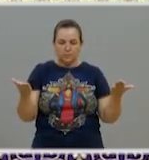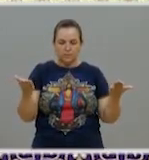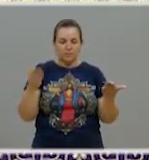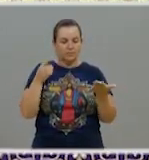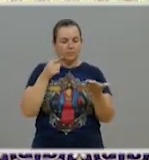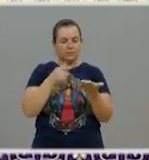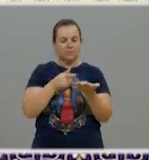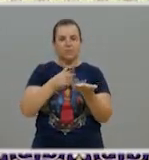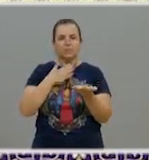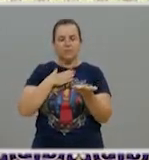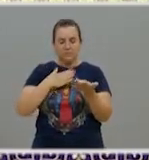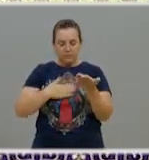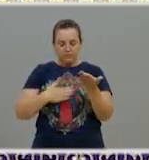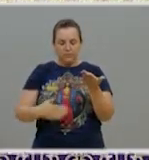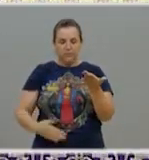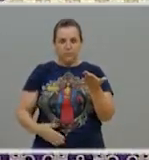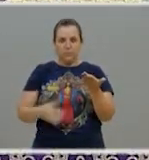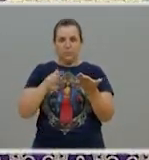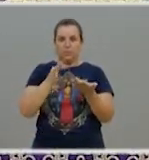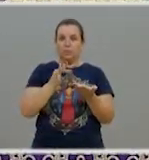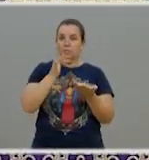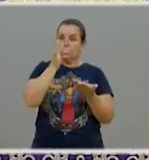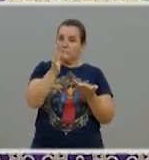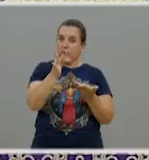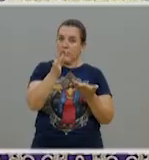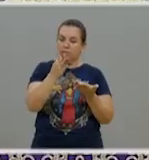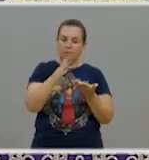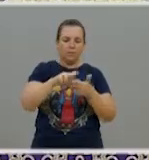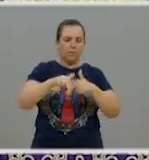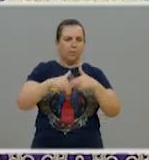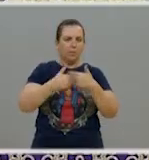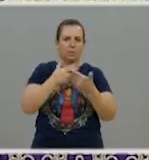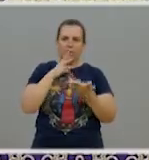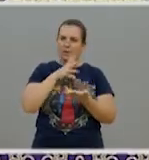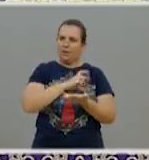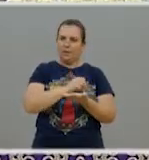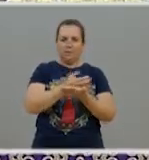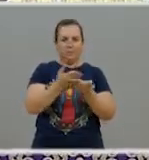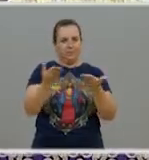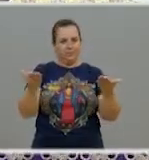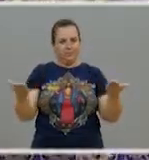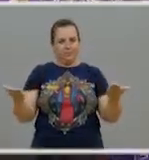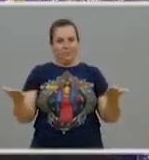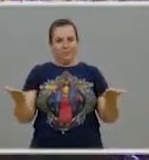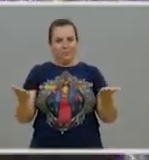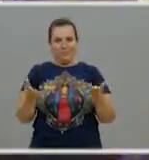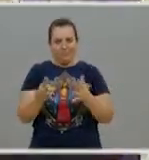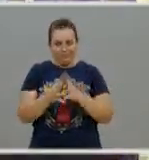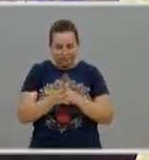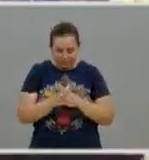comei, isto é o meu corpo, que será entregue por vós.